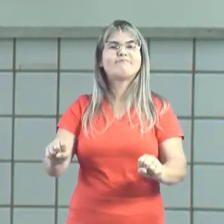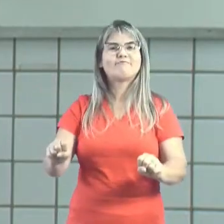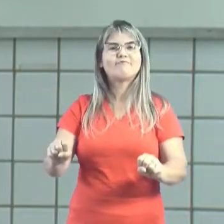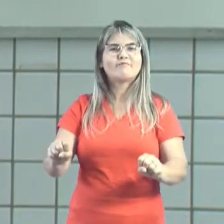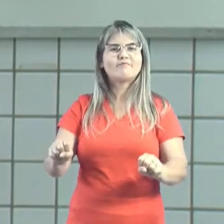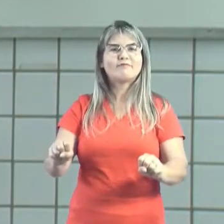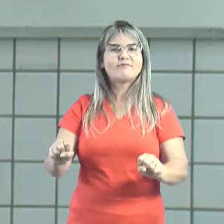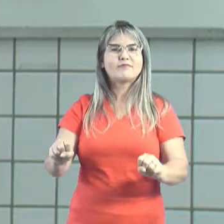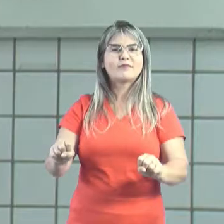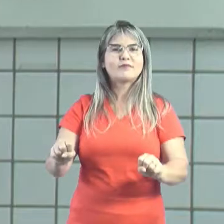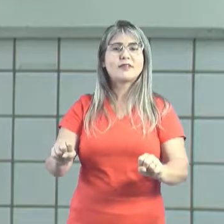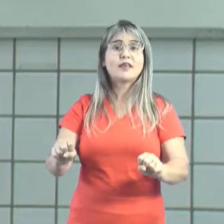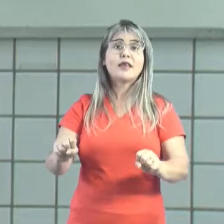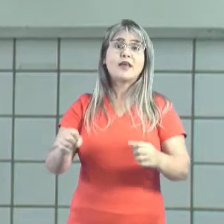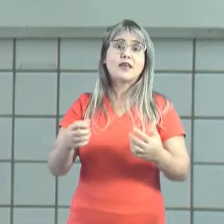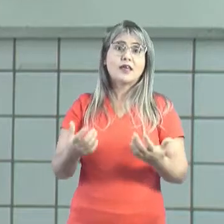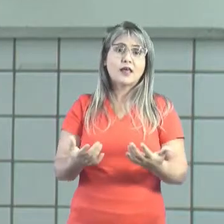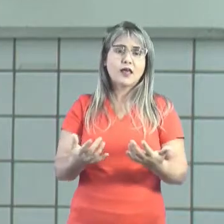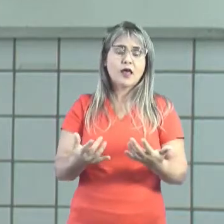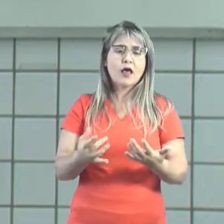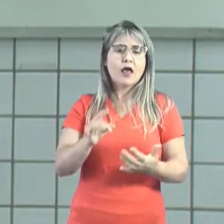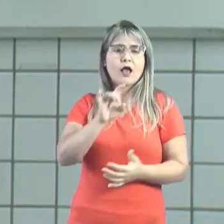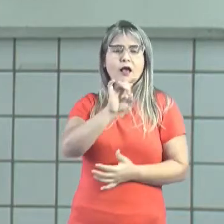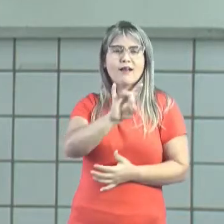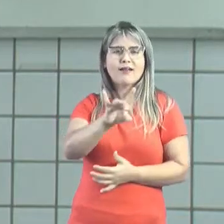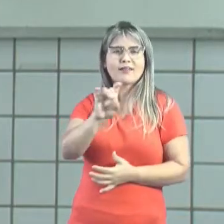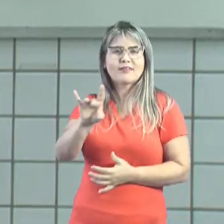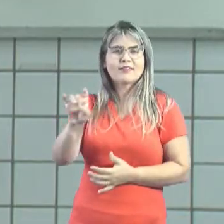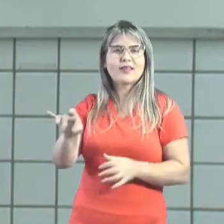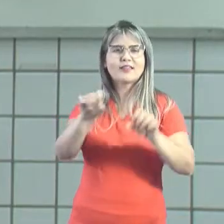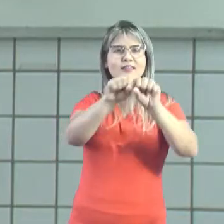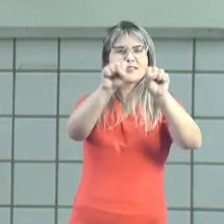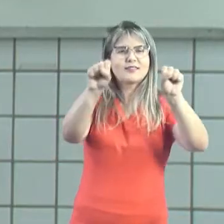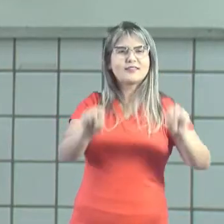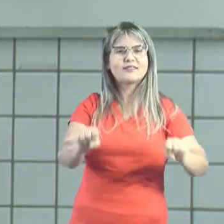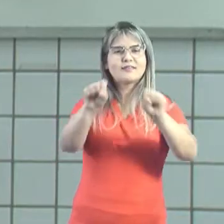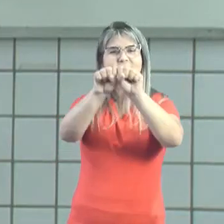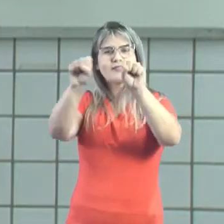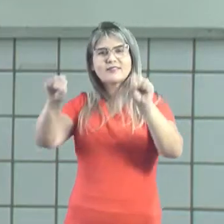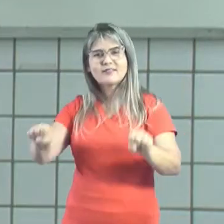e os sistemas reunidos, cada um com uma atividade vital,